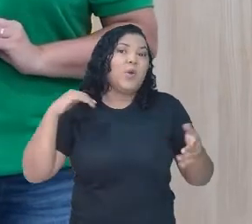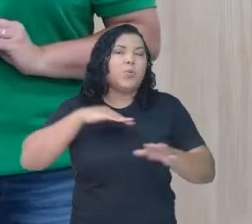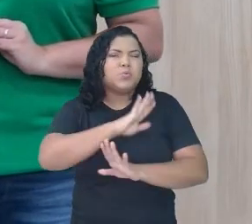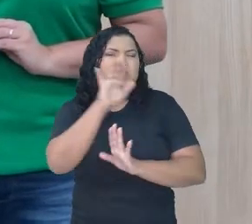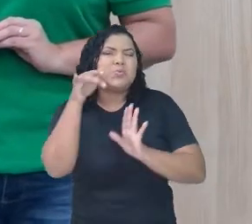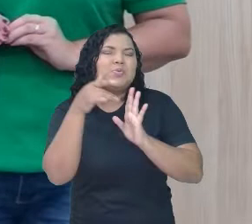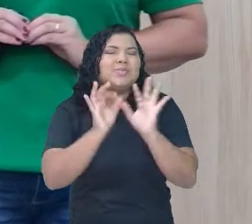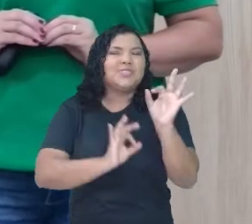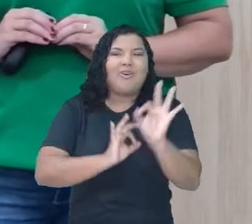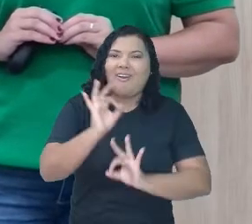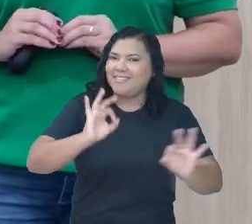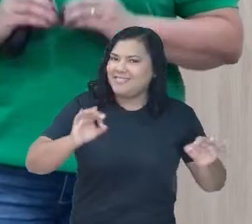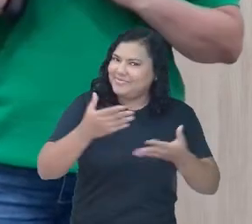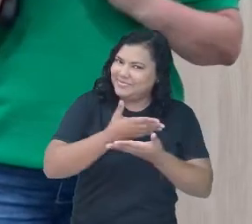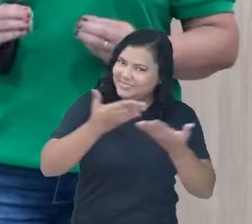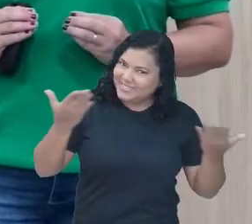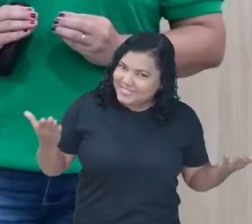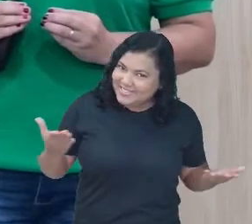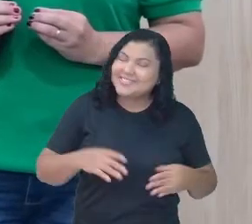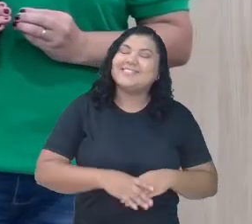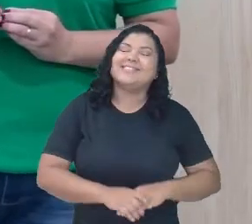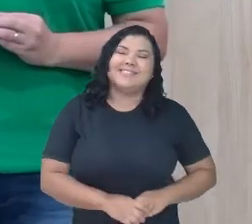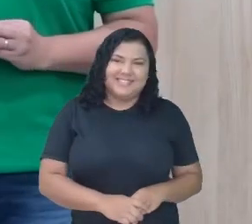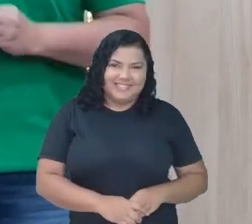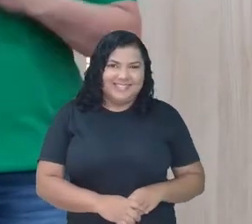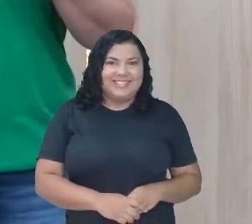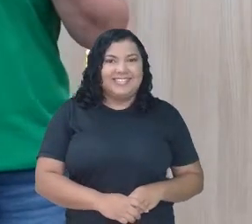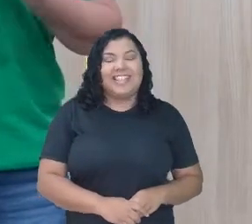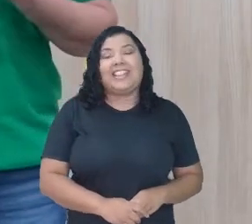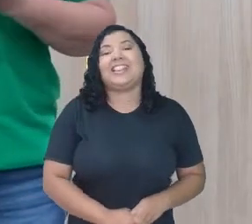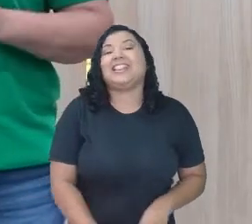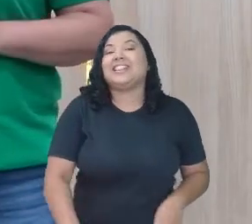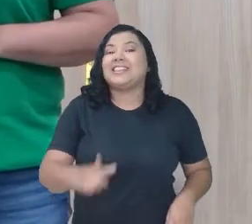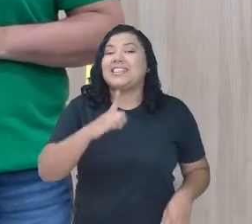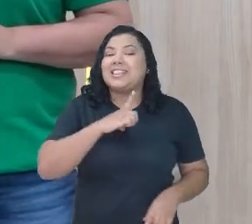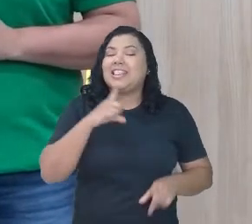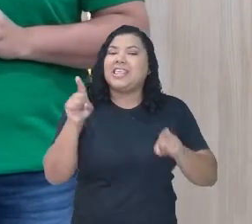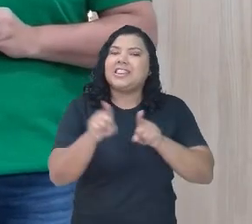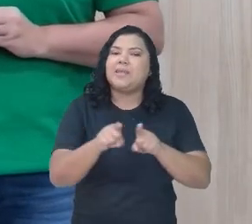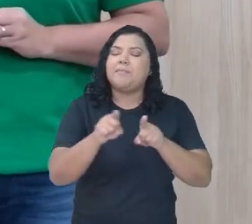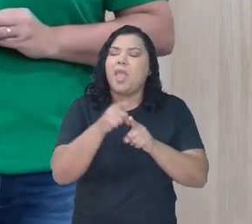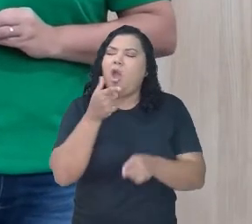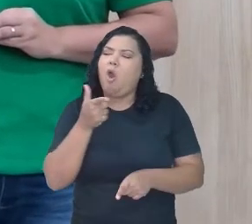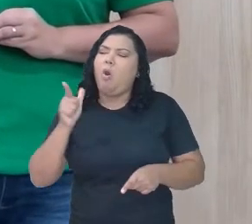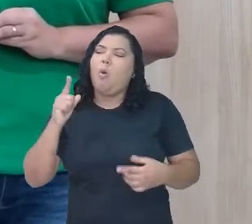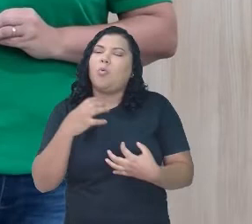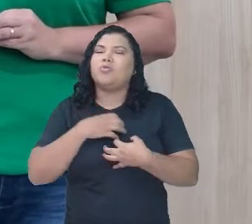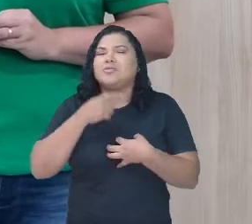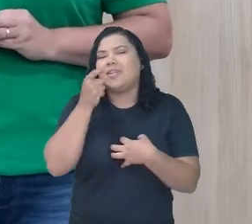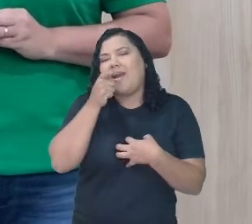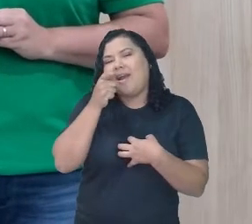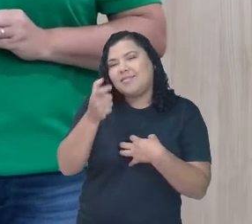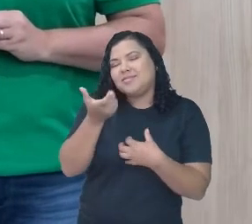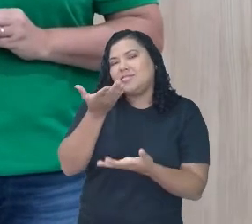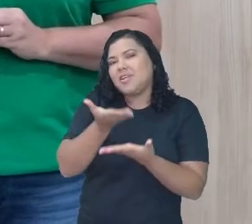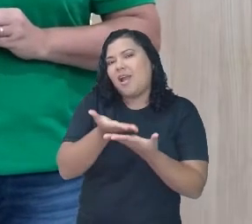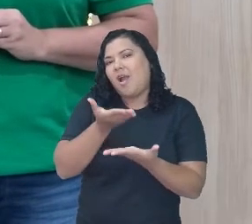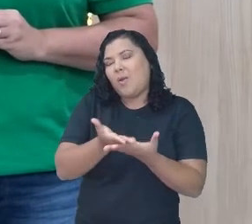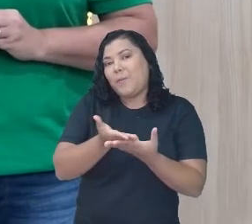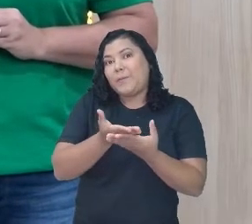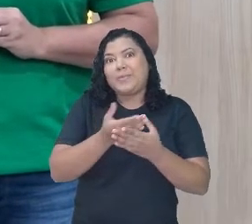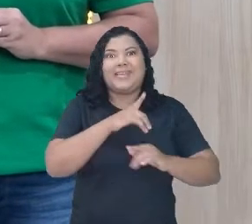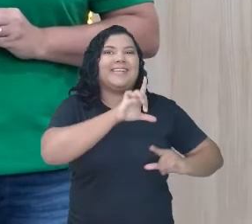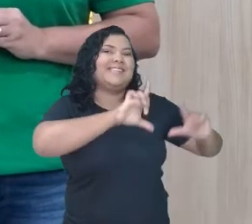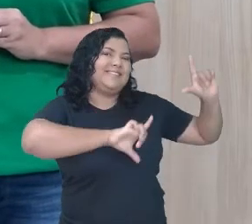para vocês. E temos ainda outra forma de assistir às nossas aulas, que é pela